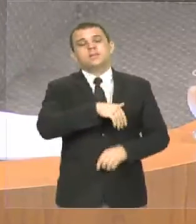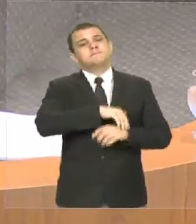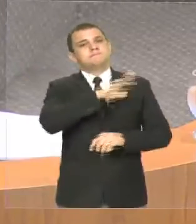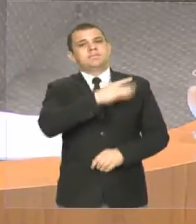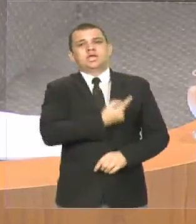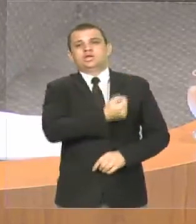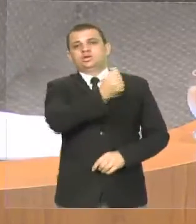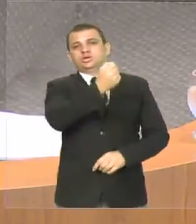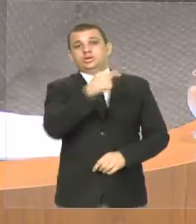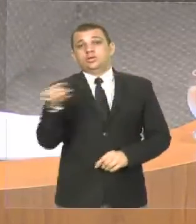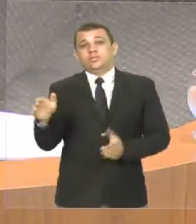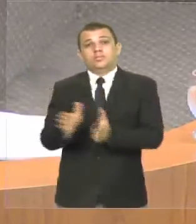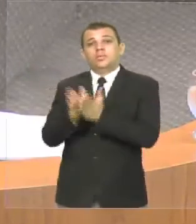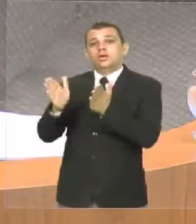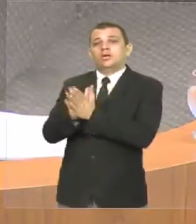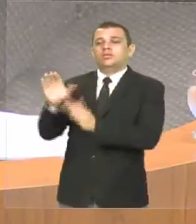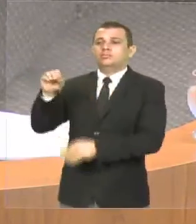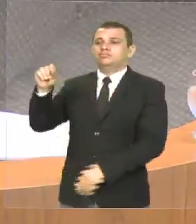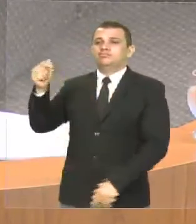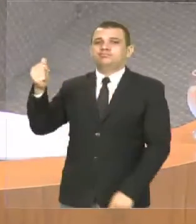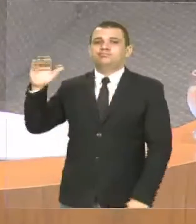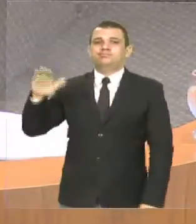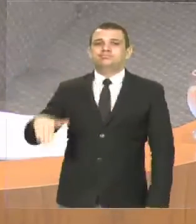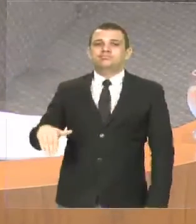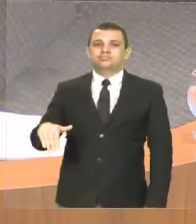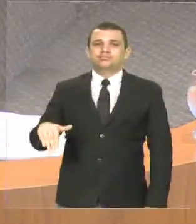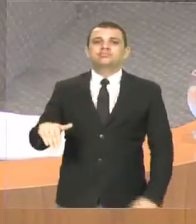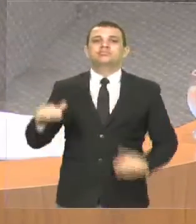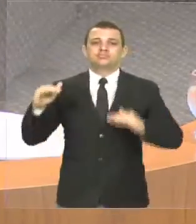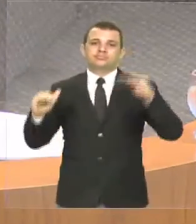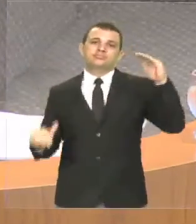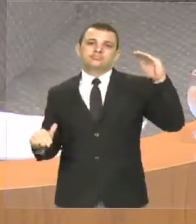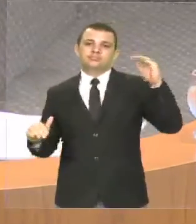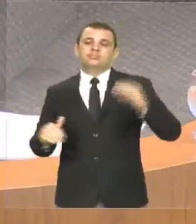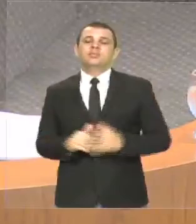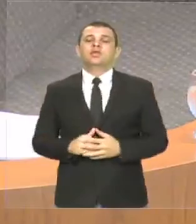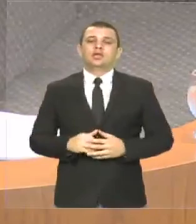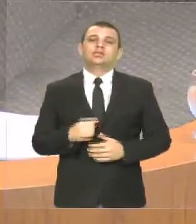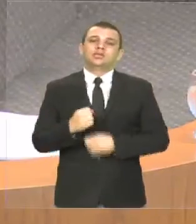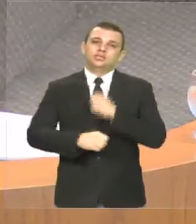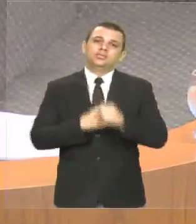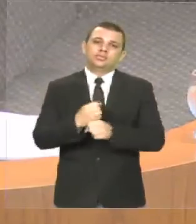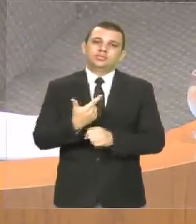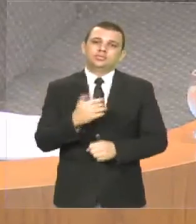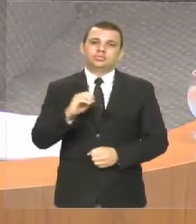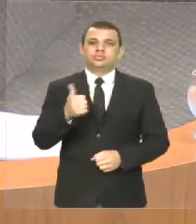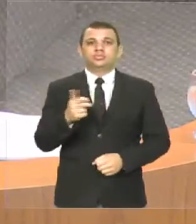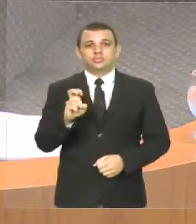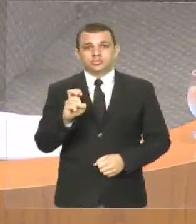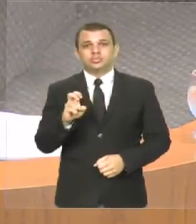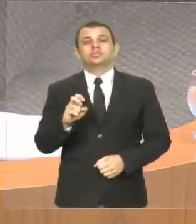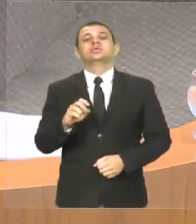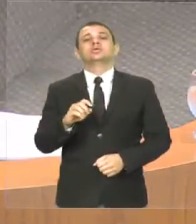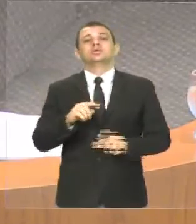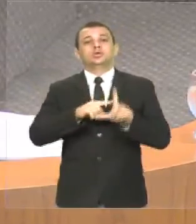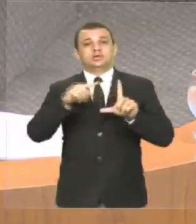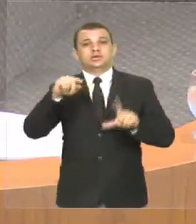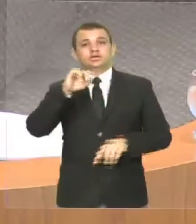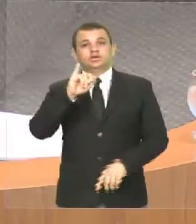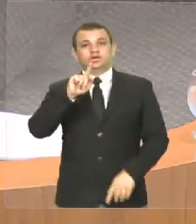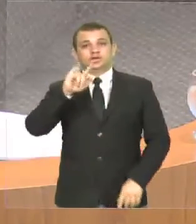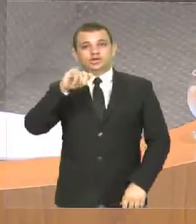pobres aumentou. Quer dizer, em 2015, o indicador foi negativo no índice Gini. Em